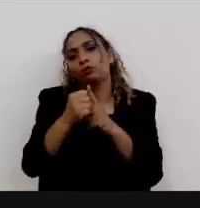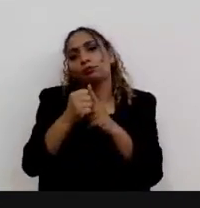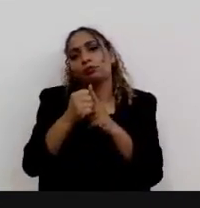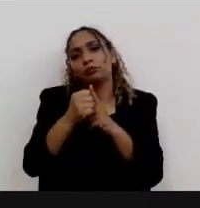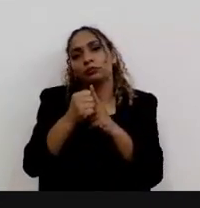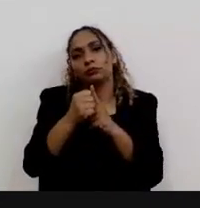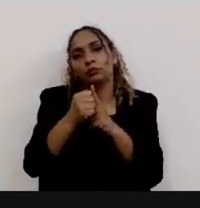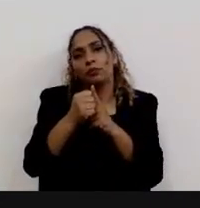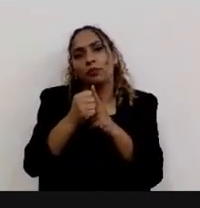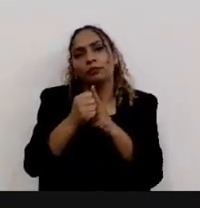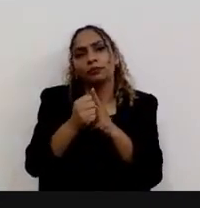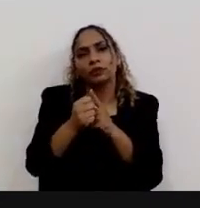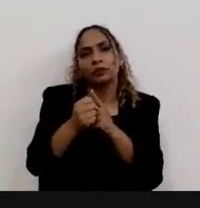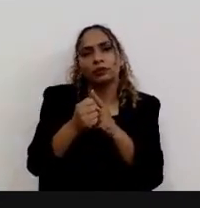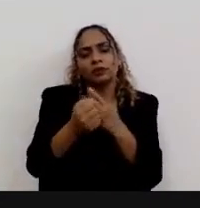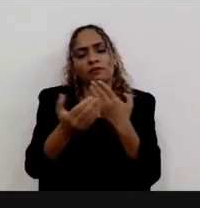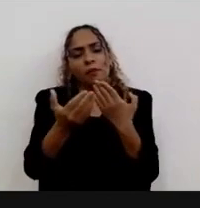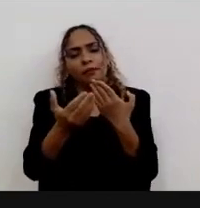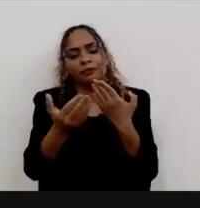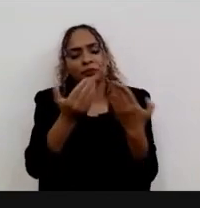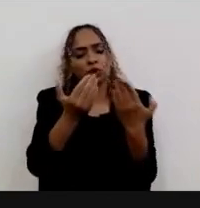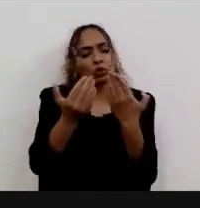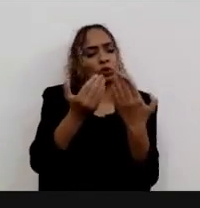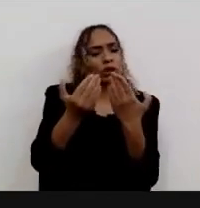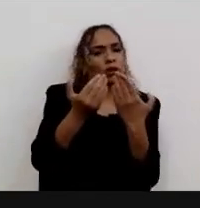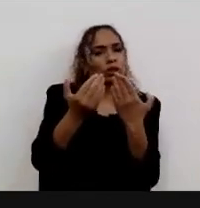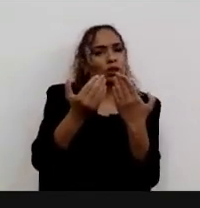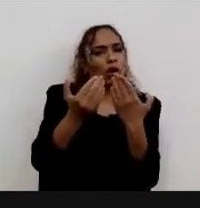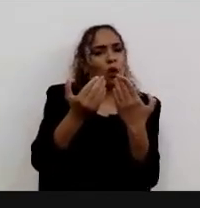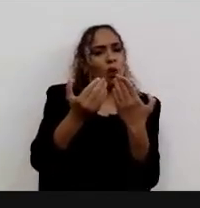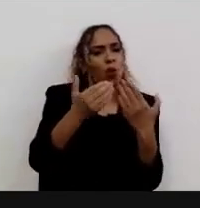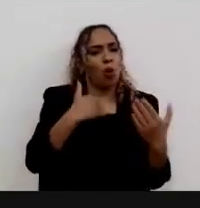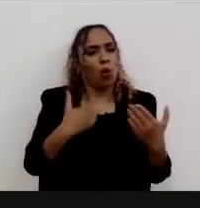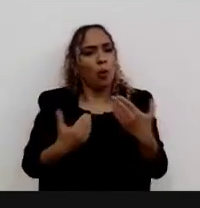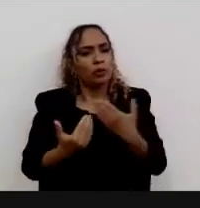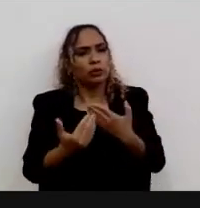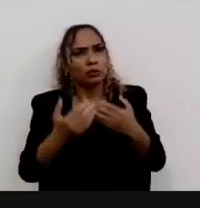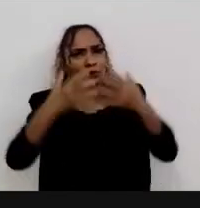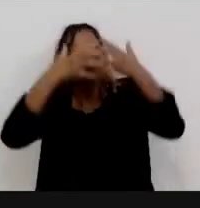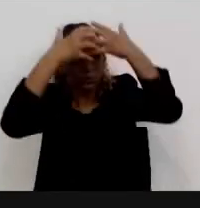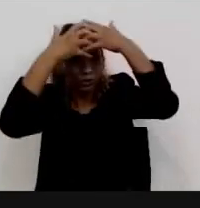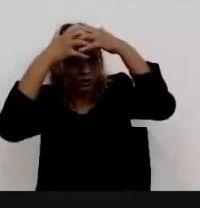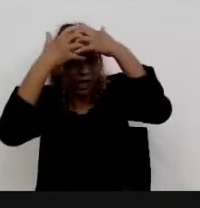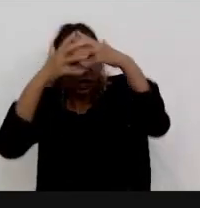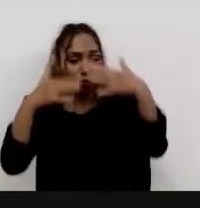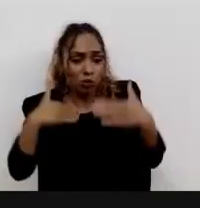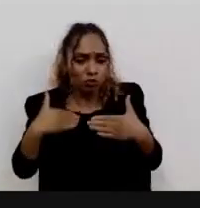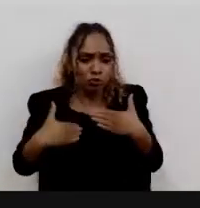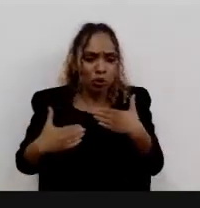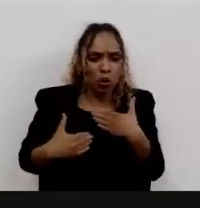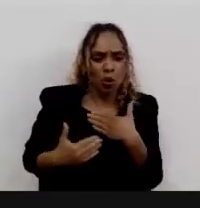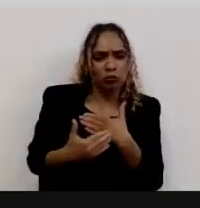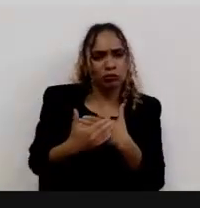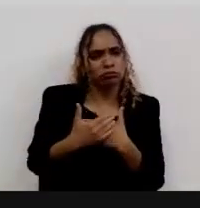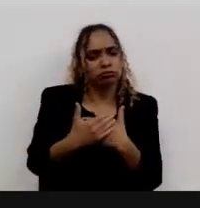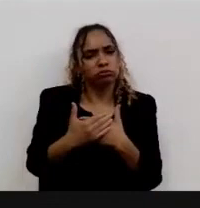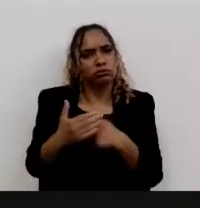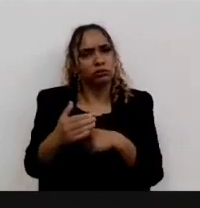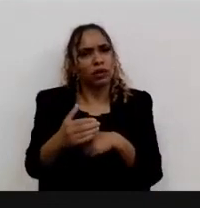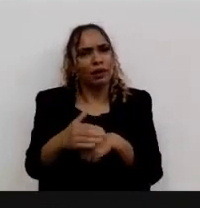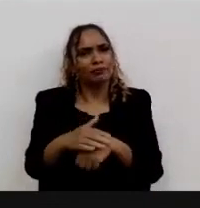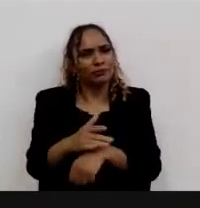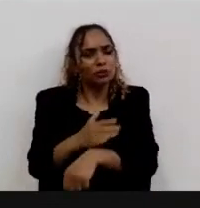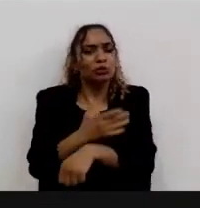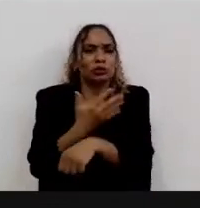que fazem essa associação do comportamento às reações do cérebro e do corpo às pressões socioemocionais. E